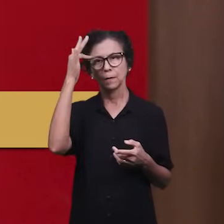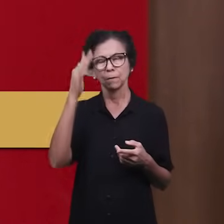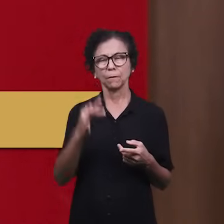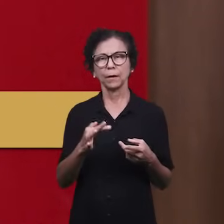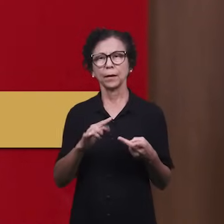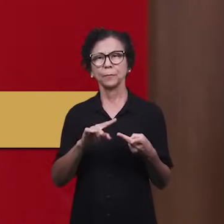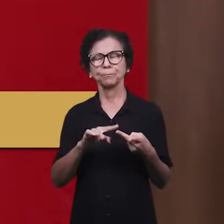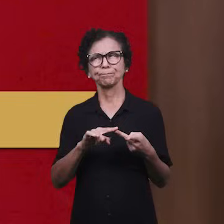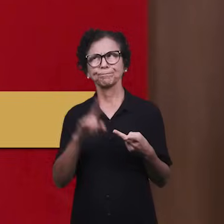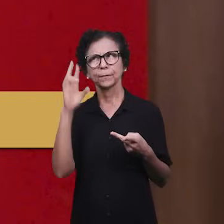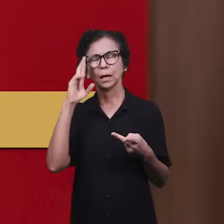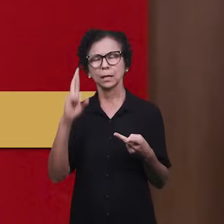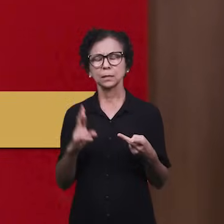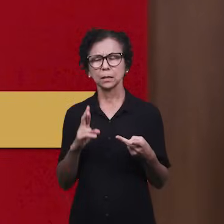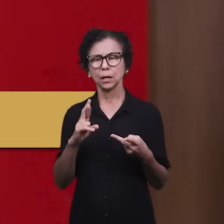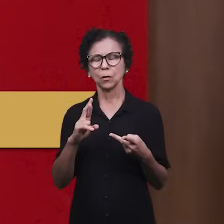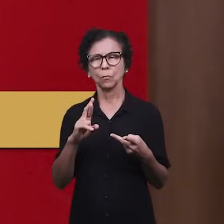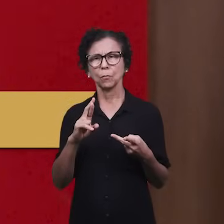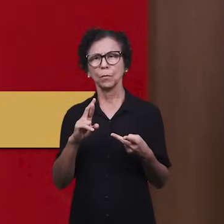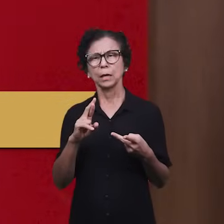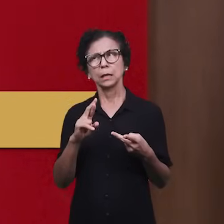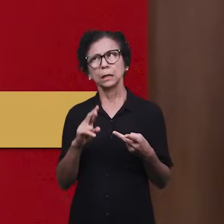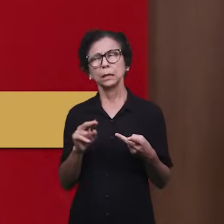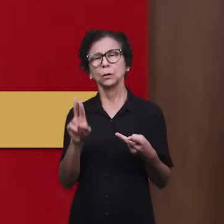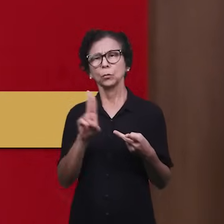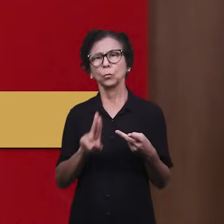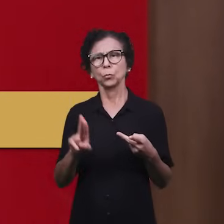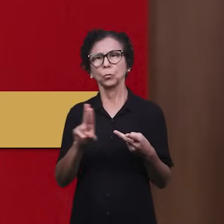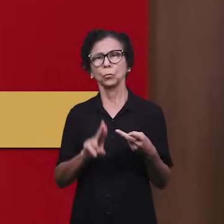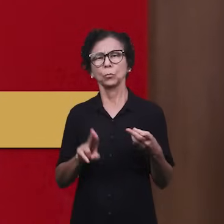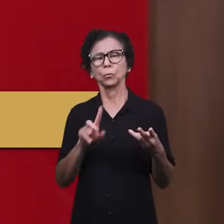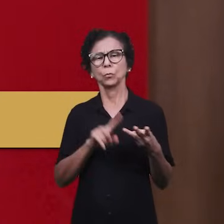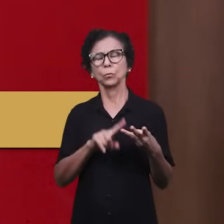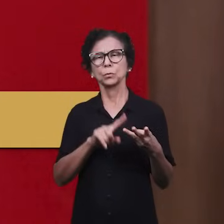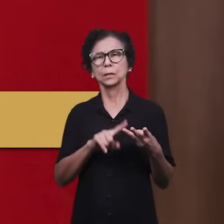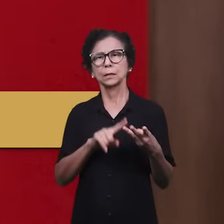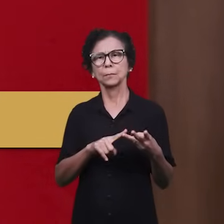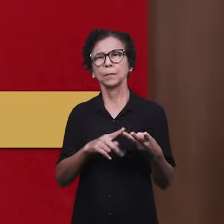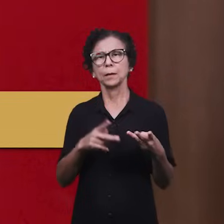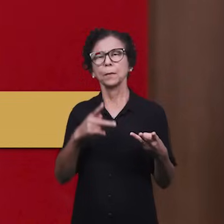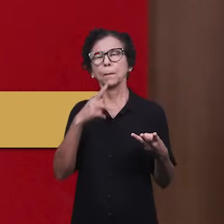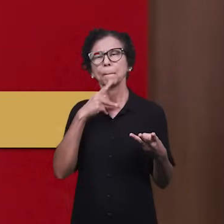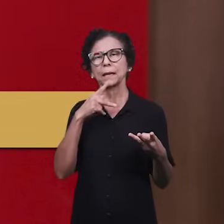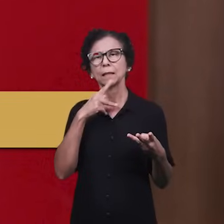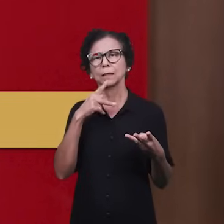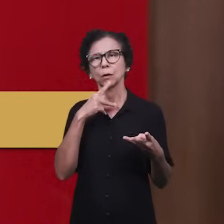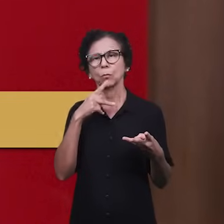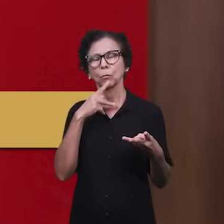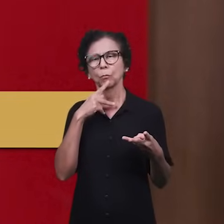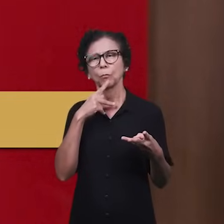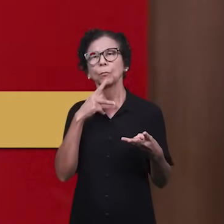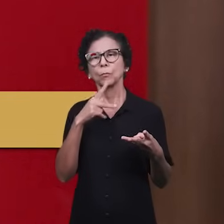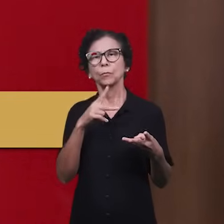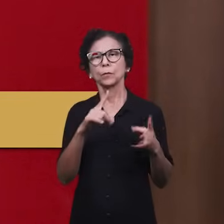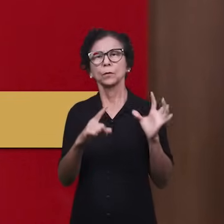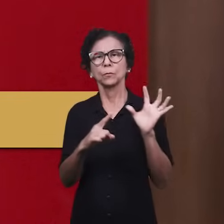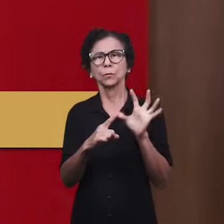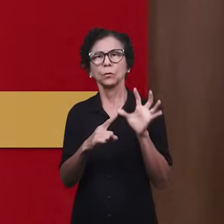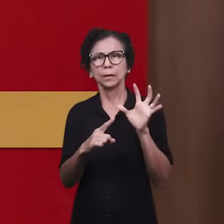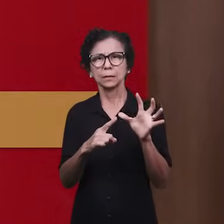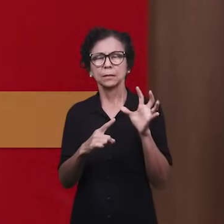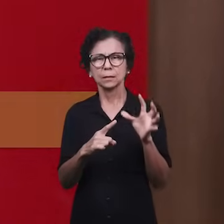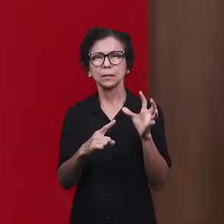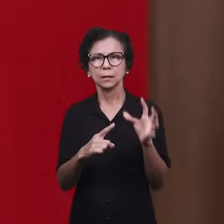usa o platonismo, que era, digamos, o esteio que ele precisava, porque quando você perde a referência de uma operação do